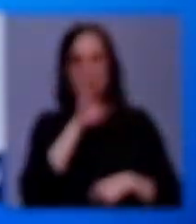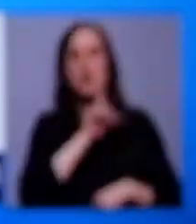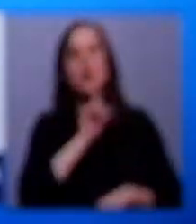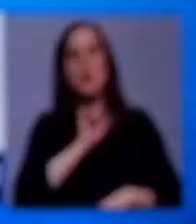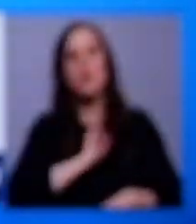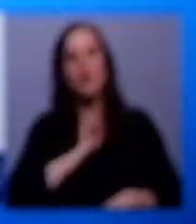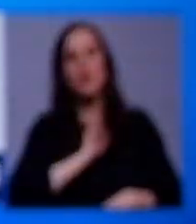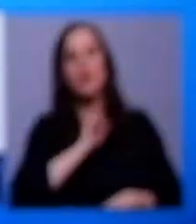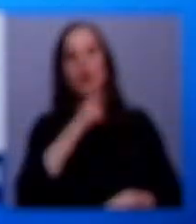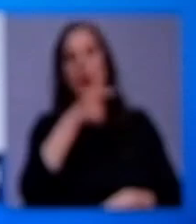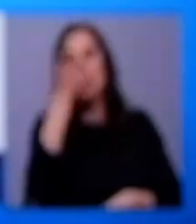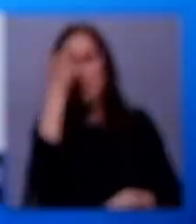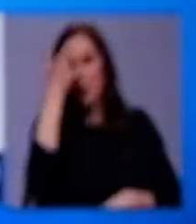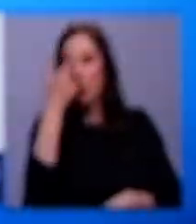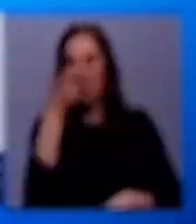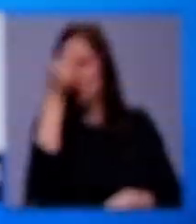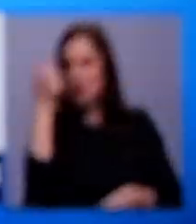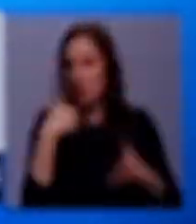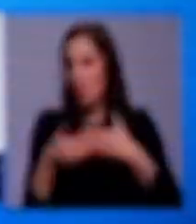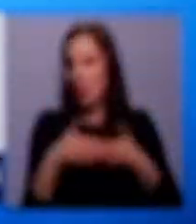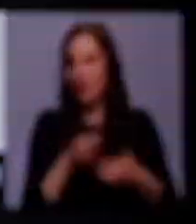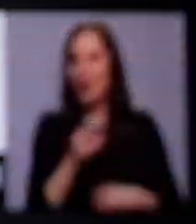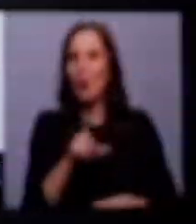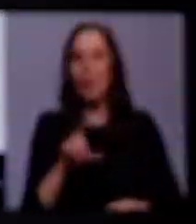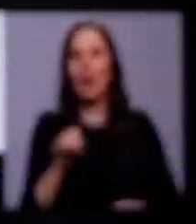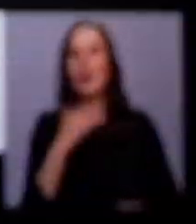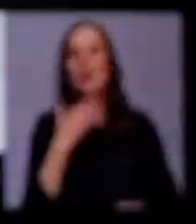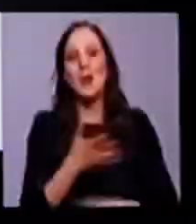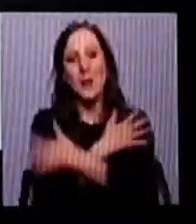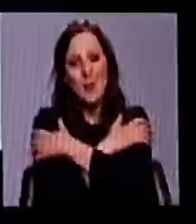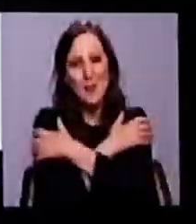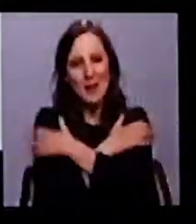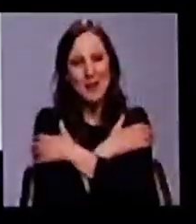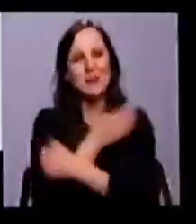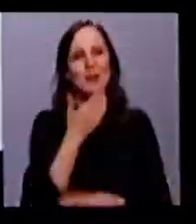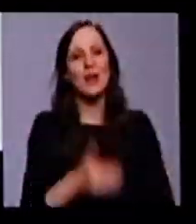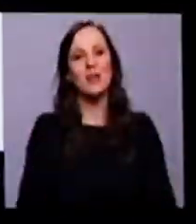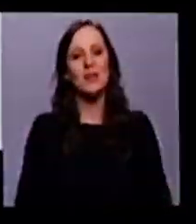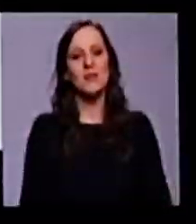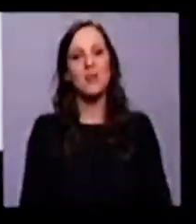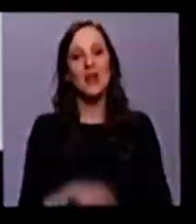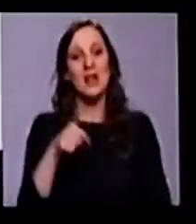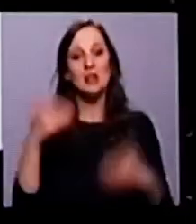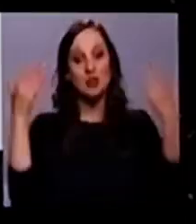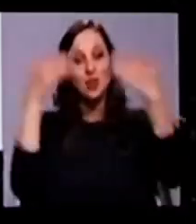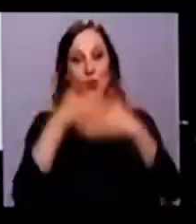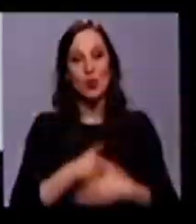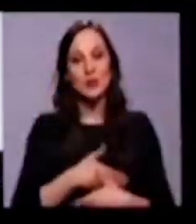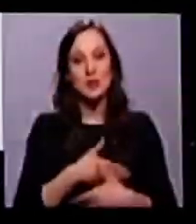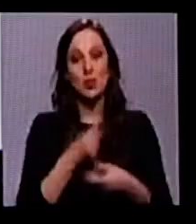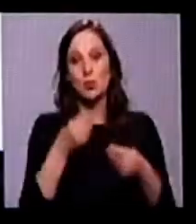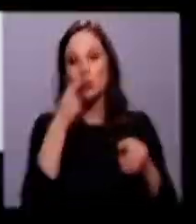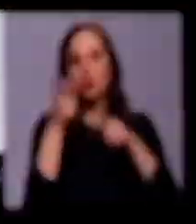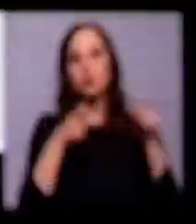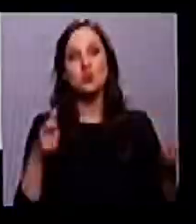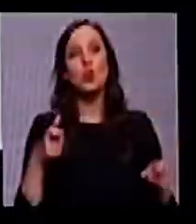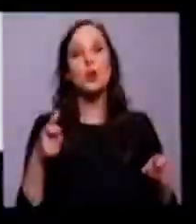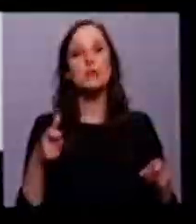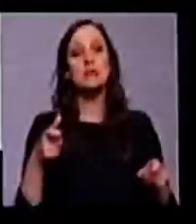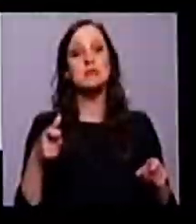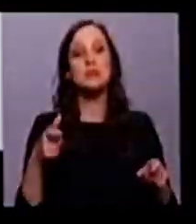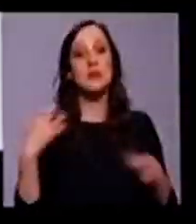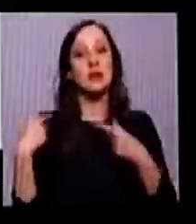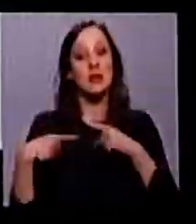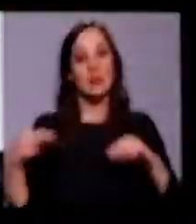aí ou se não fica. Muito obrigado, Paulo de Carvalho. Muito obrigado. Um grande abraço. Paulo de Carvalho, que esta noite trouxe centenas de pessoas à Praça do Município, aqui